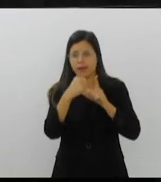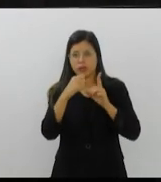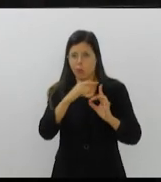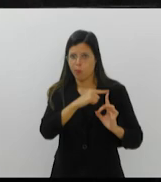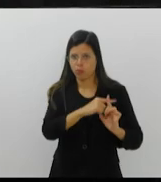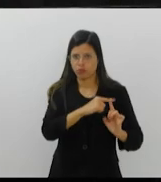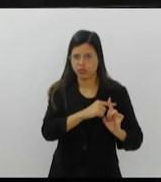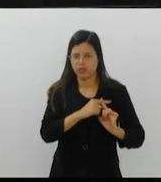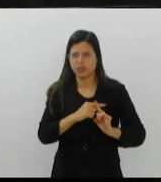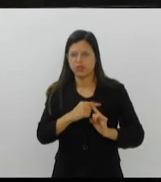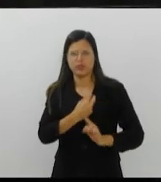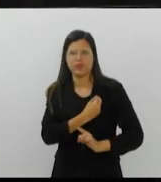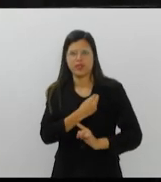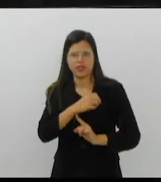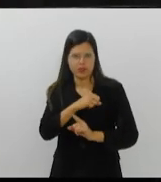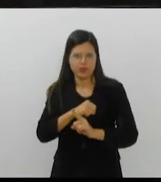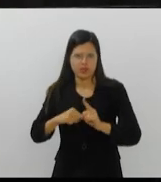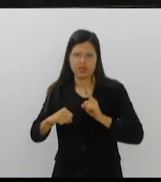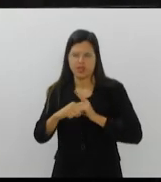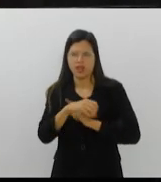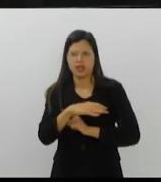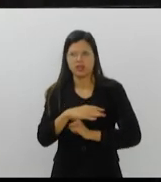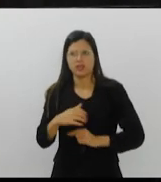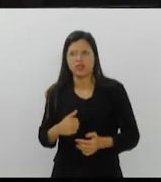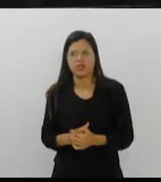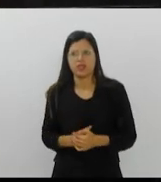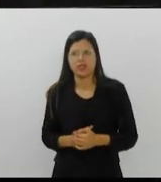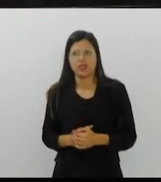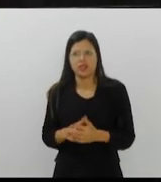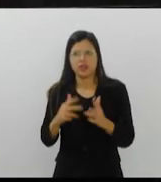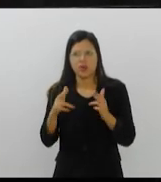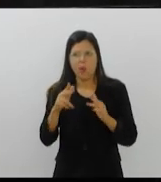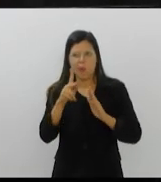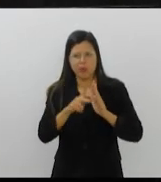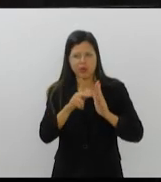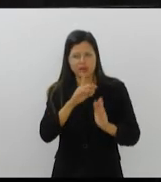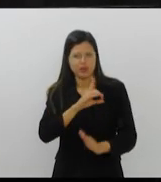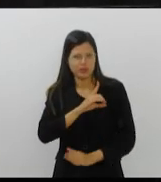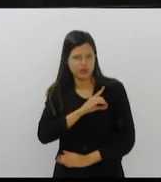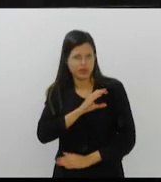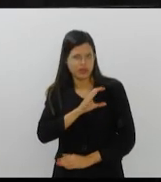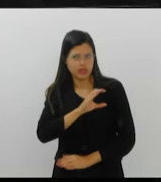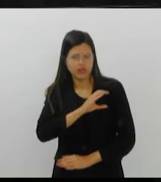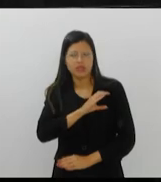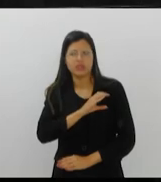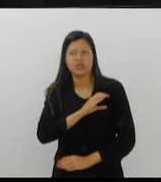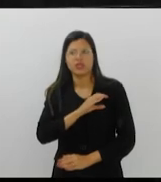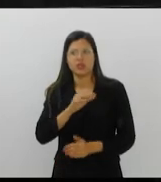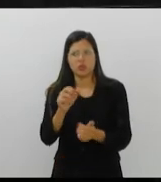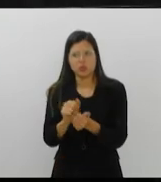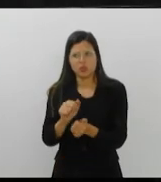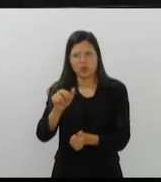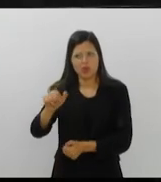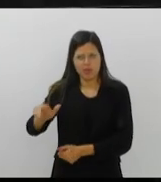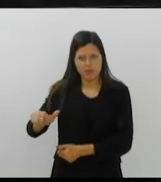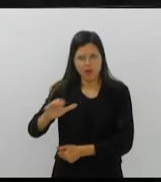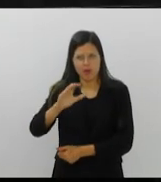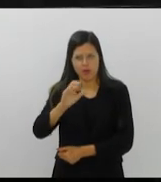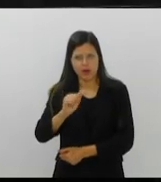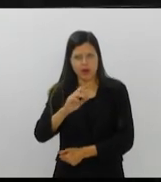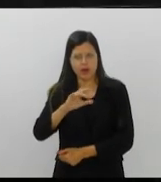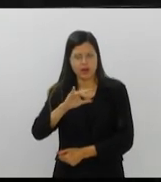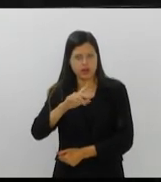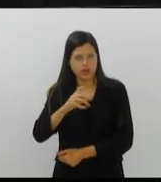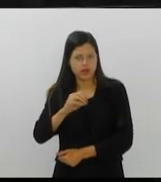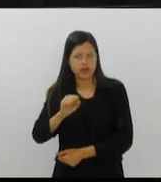vida de muitas pessoas, assim como no projeto em Caxias, ao lado do meu irmão Carlinhos, o idealizador do projeto